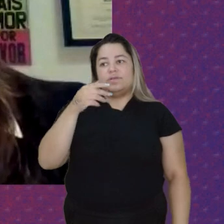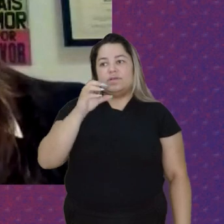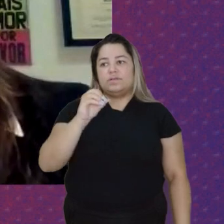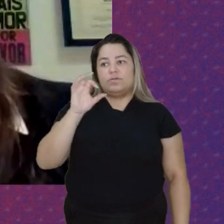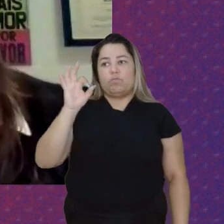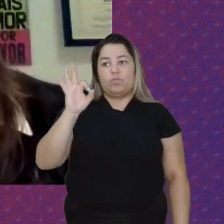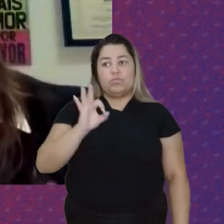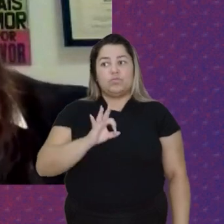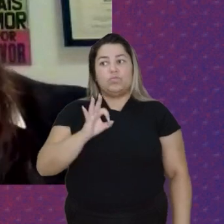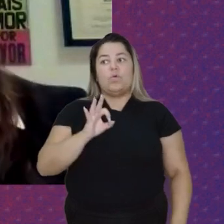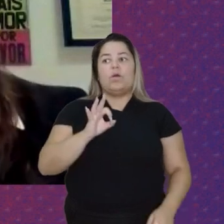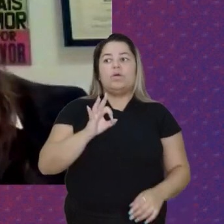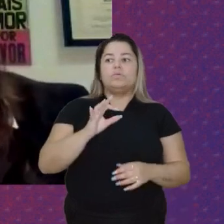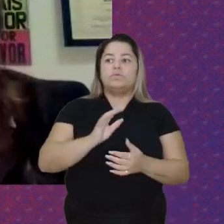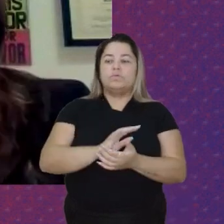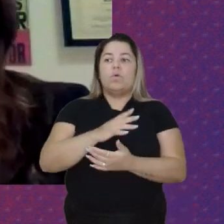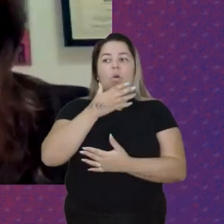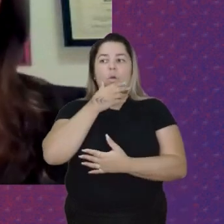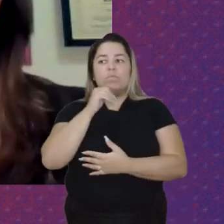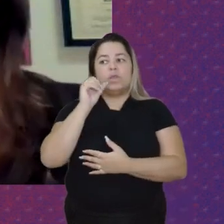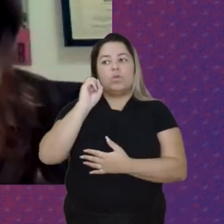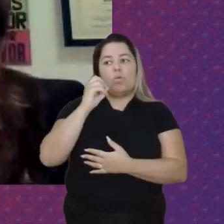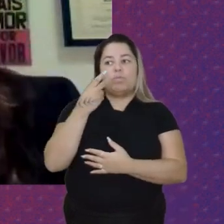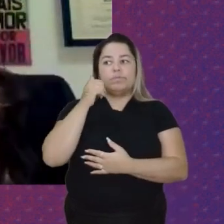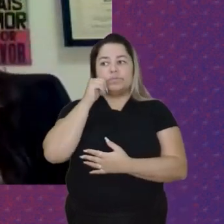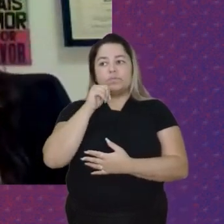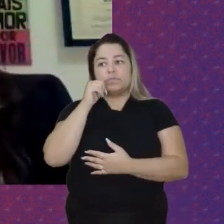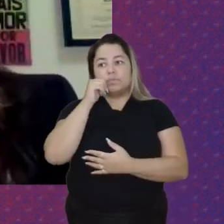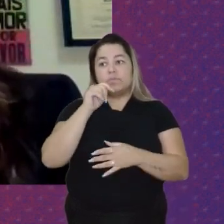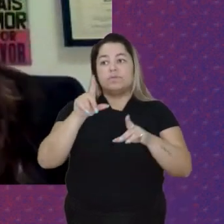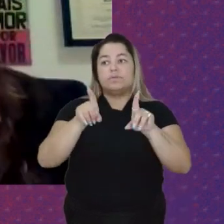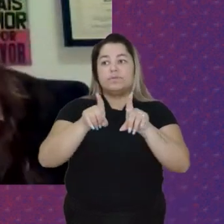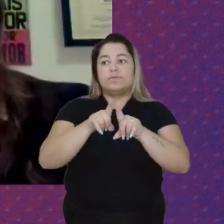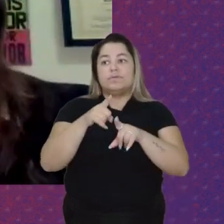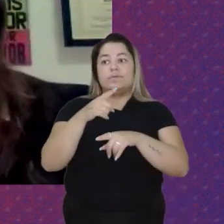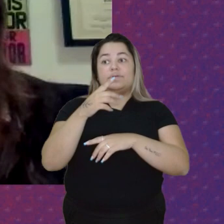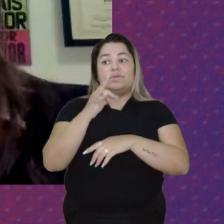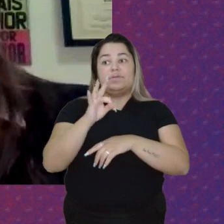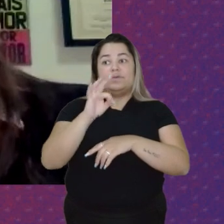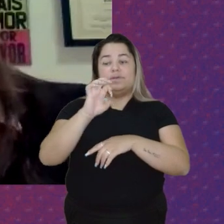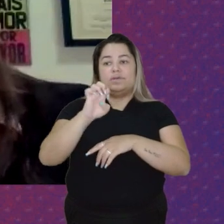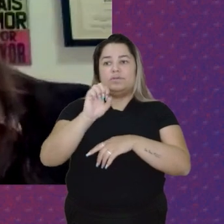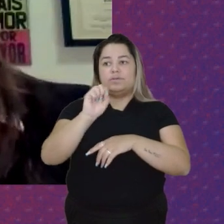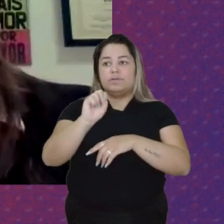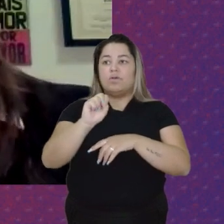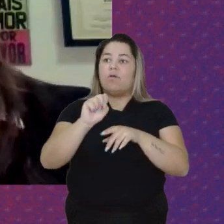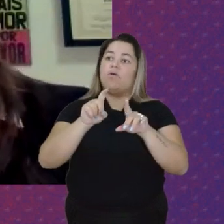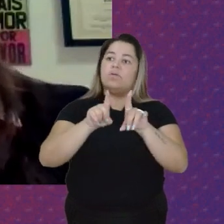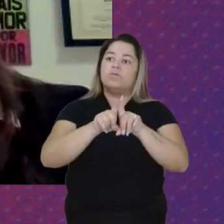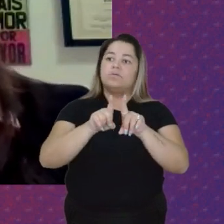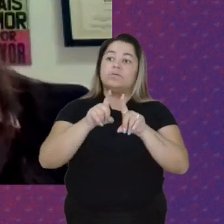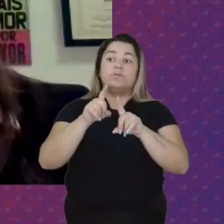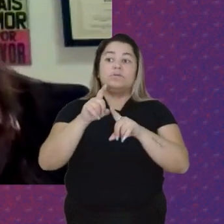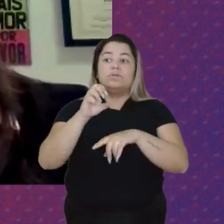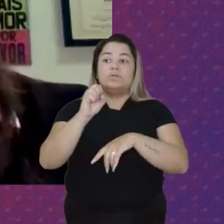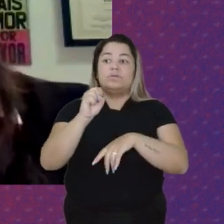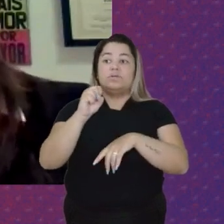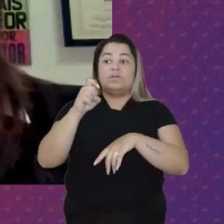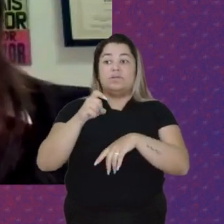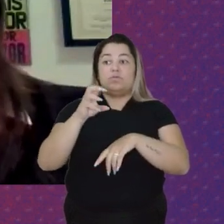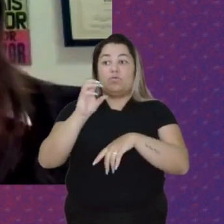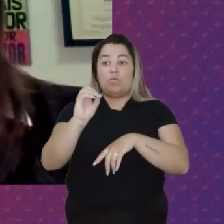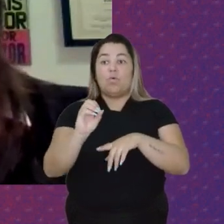cada sexo, é isso que diz o texto da lei. Mas a resolução do TSE, ela entende que a palavra sexo deve ser substituída por